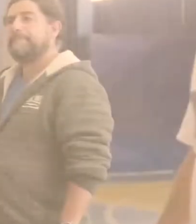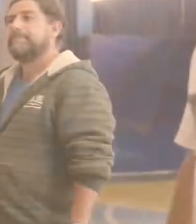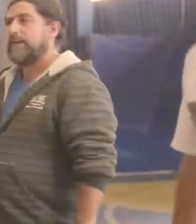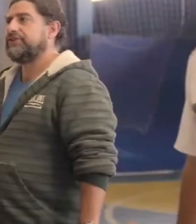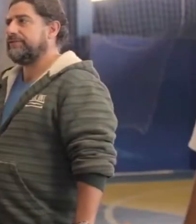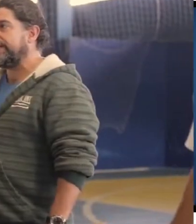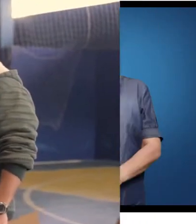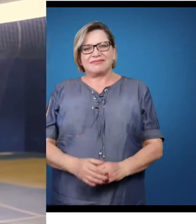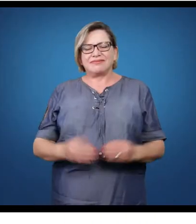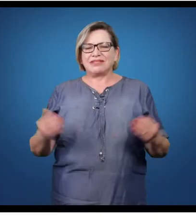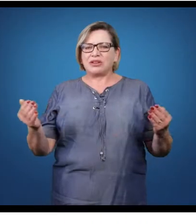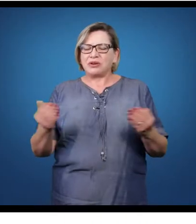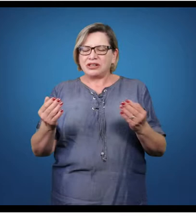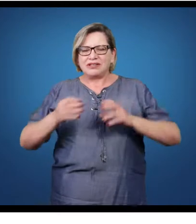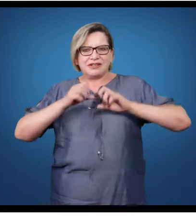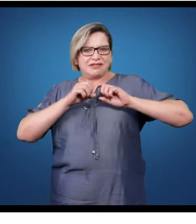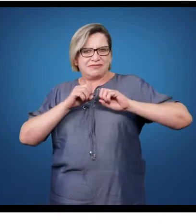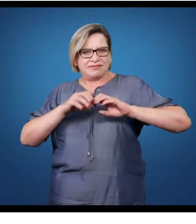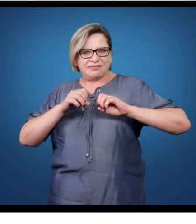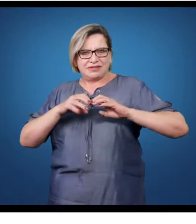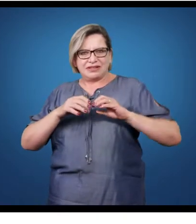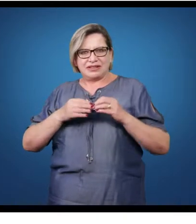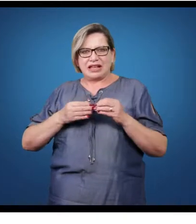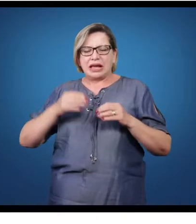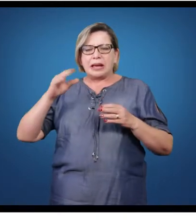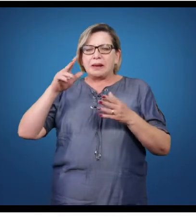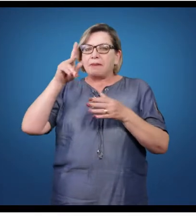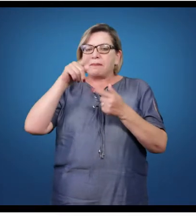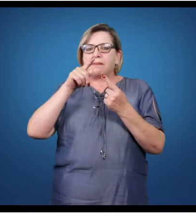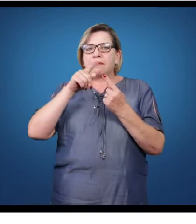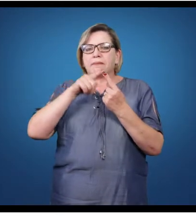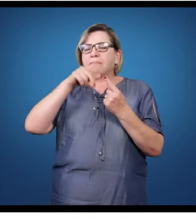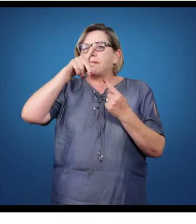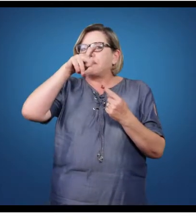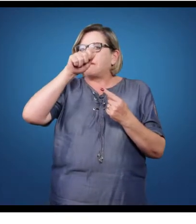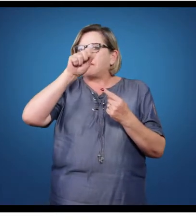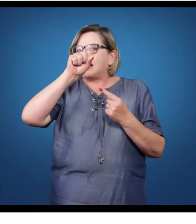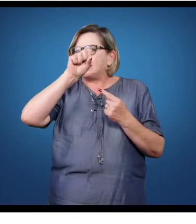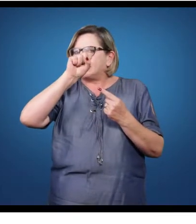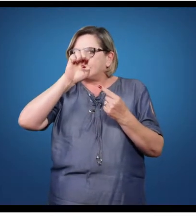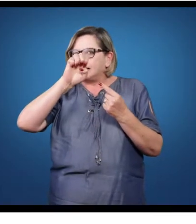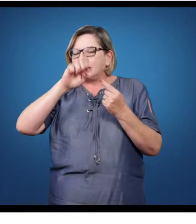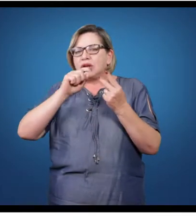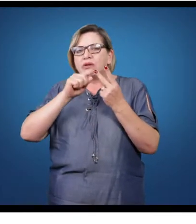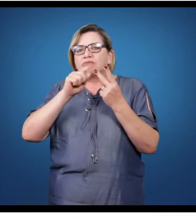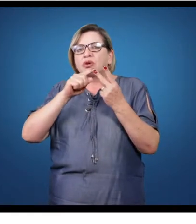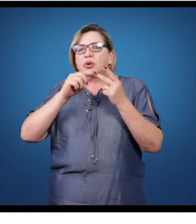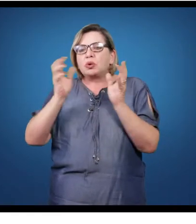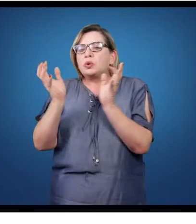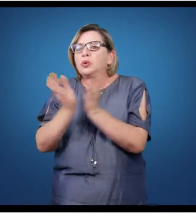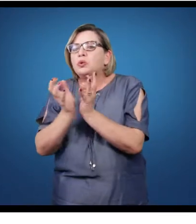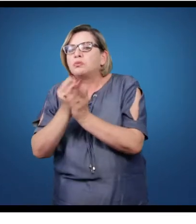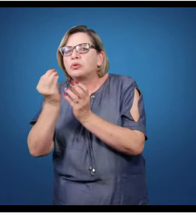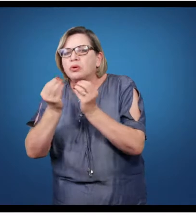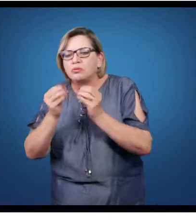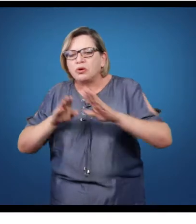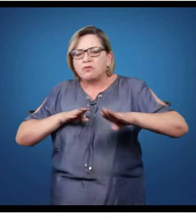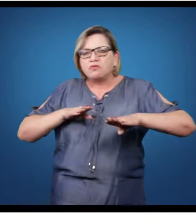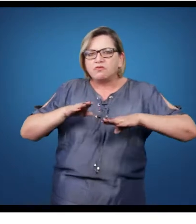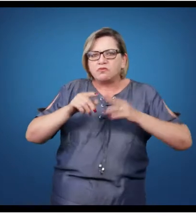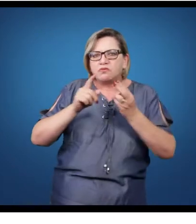a gente vai trabalhar então passa agora trabalho em equipe movimentação